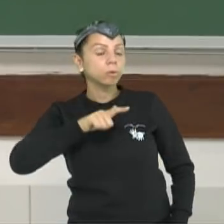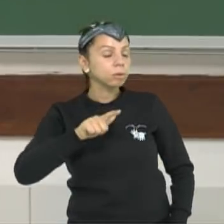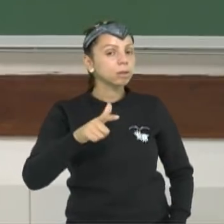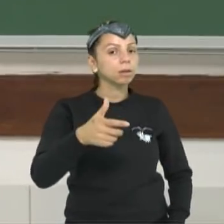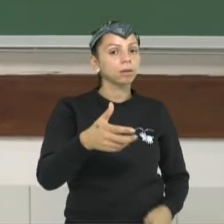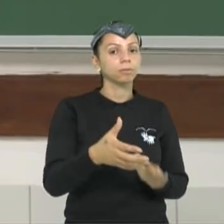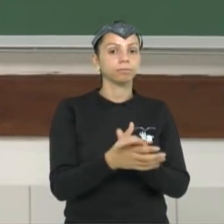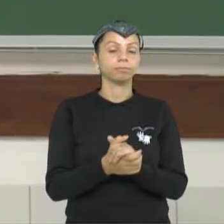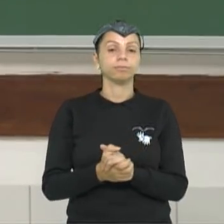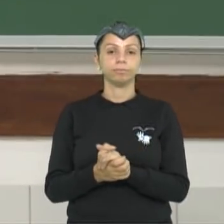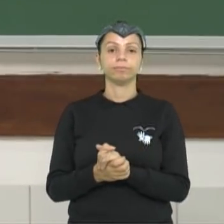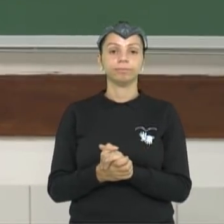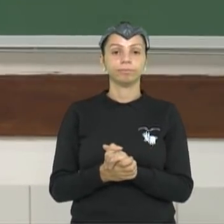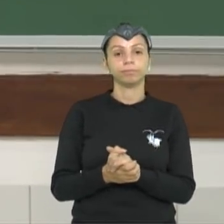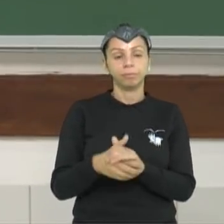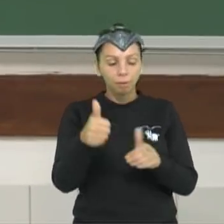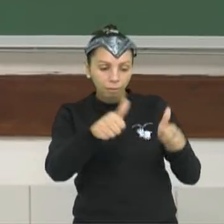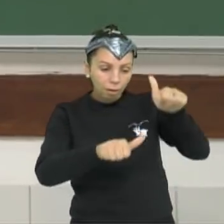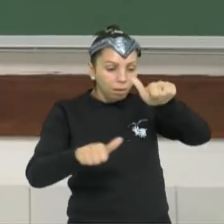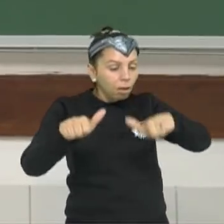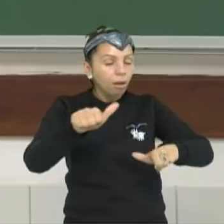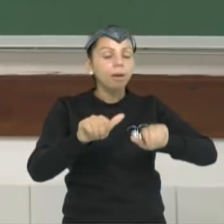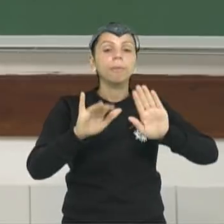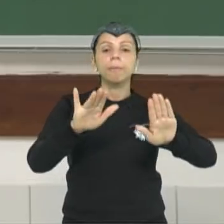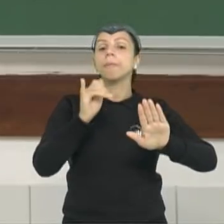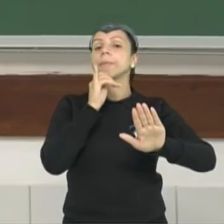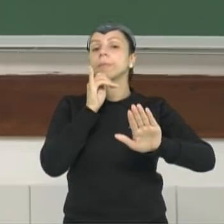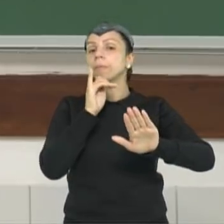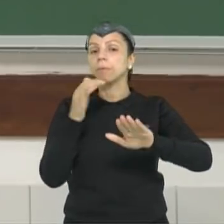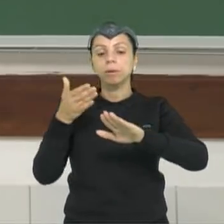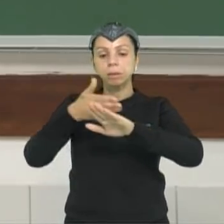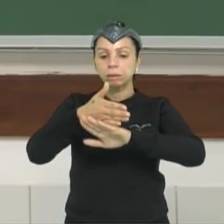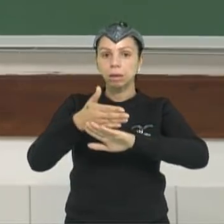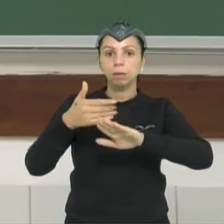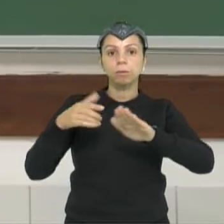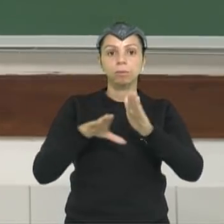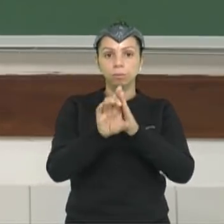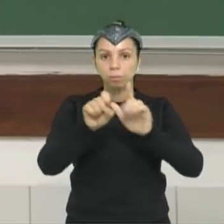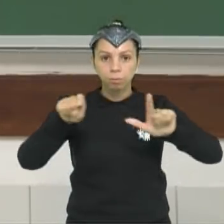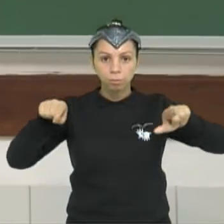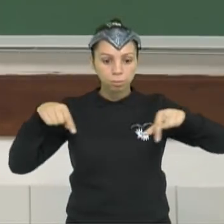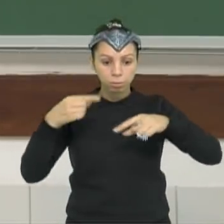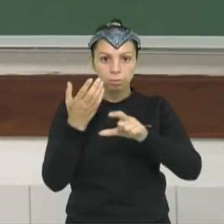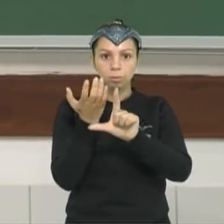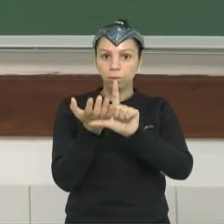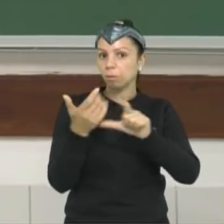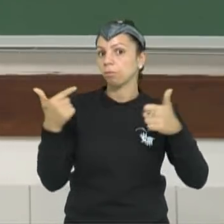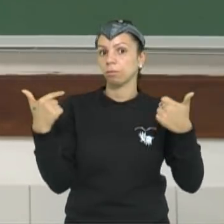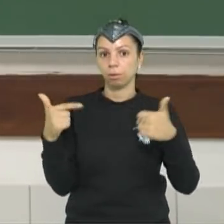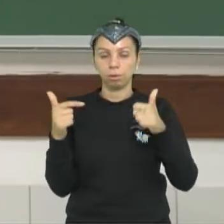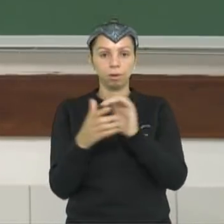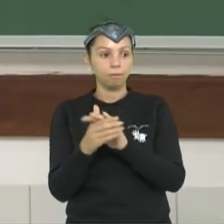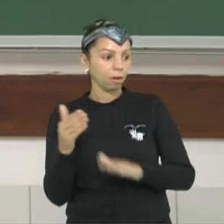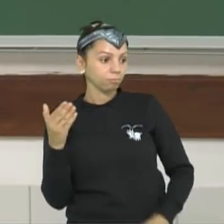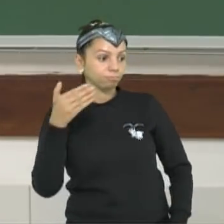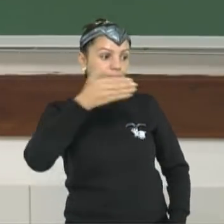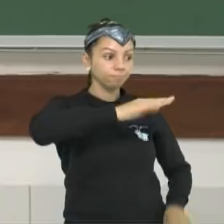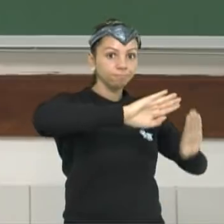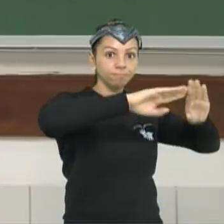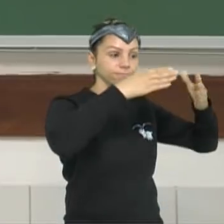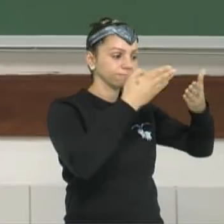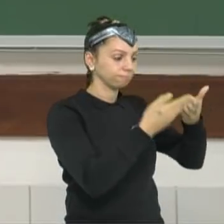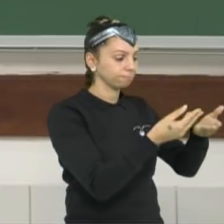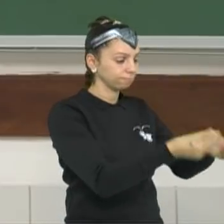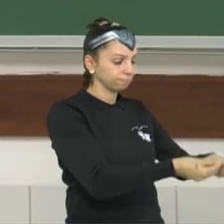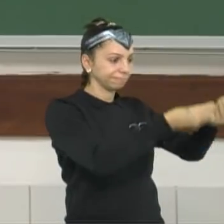caso você não tenha acesso ao Class, você vai correr lá na sua escola, vai pegar as atividades, vai